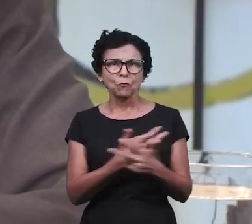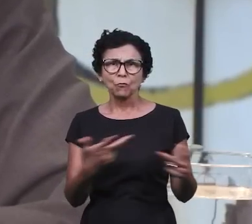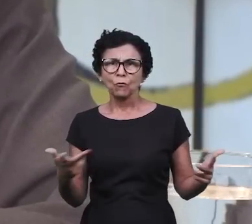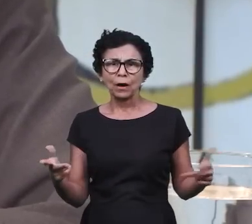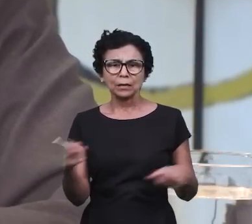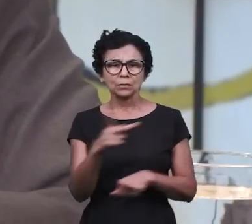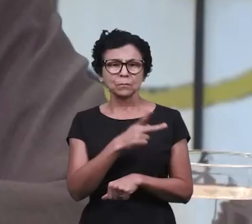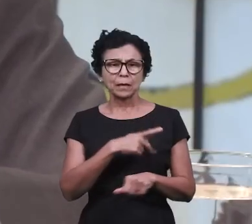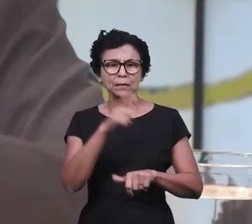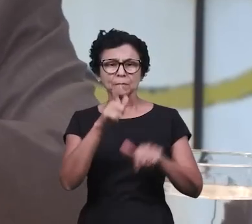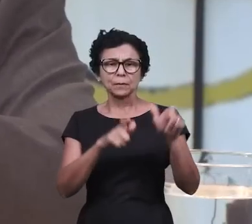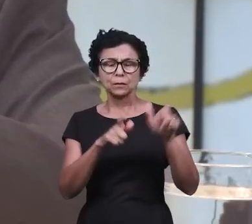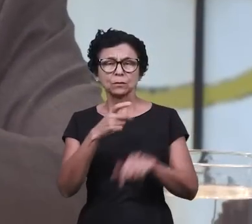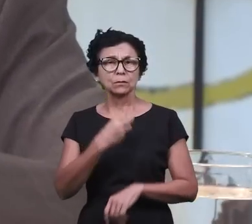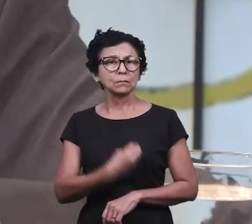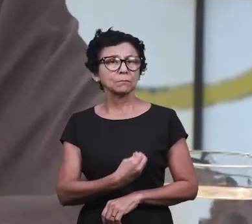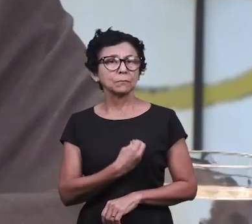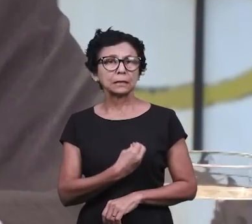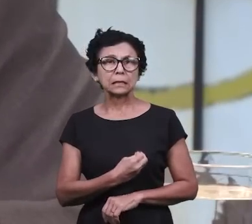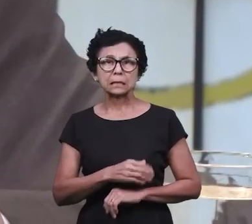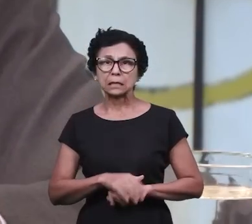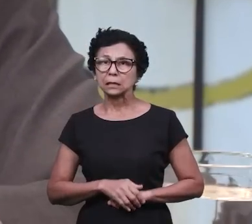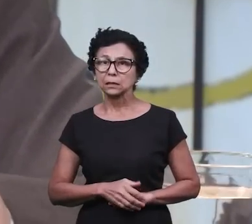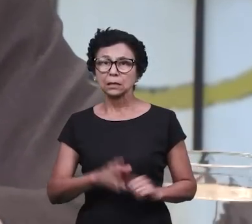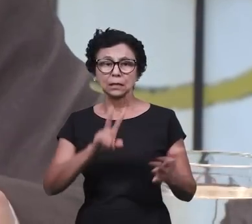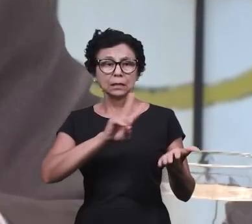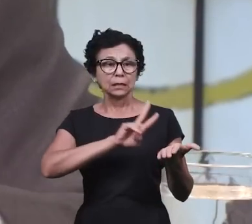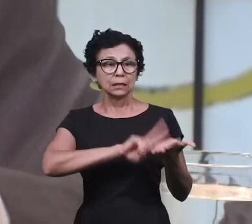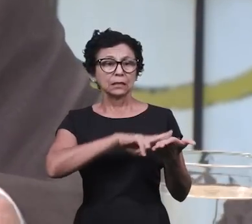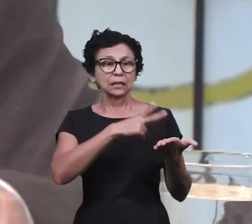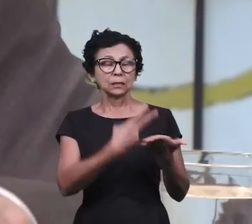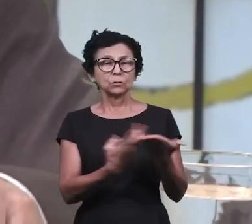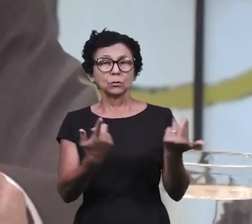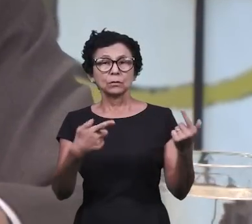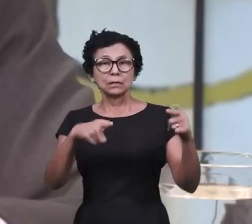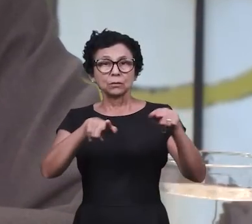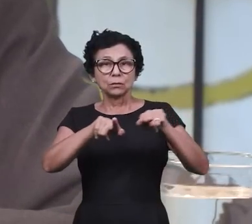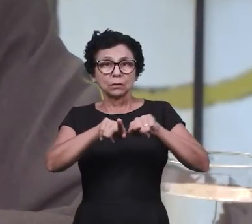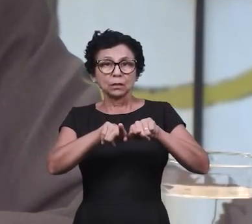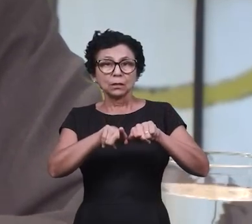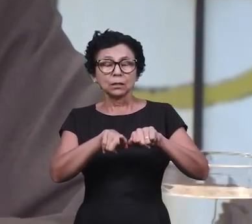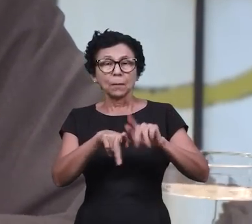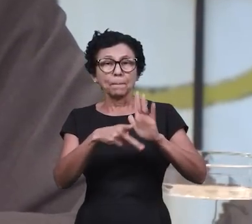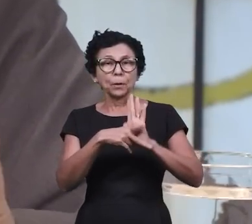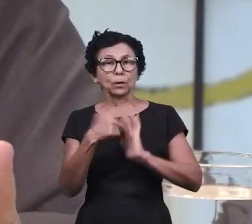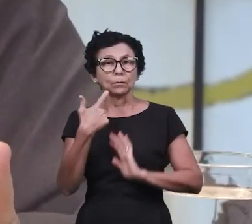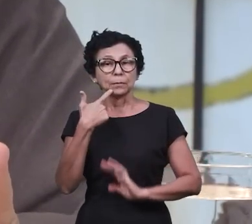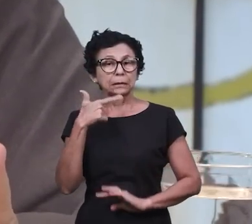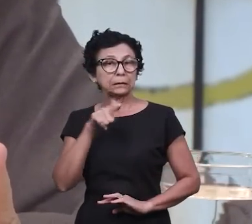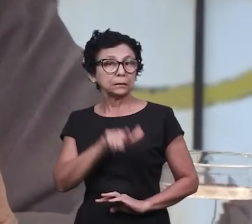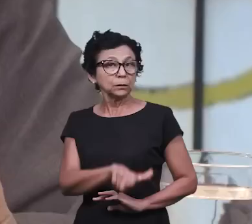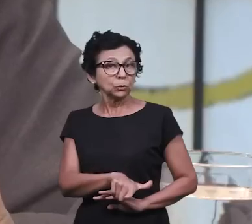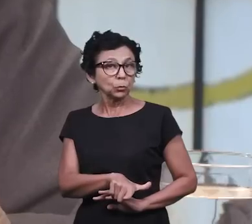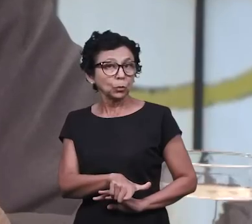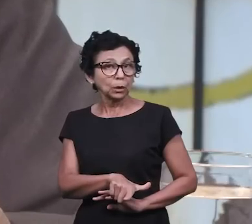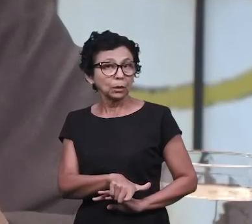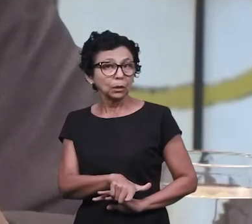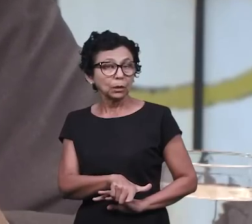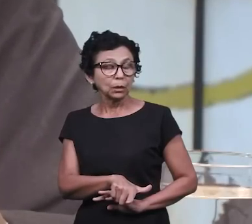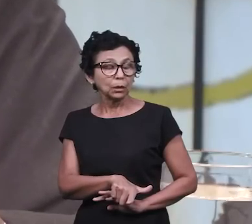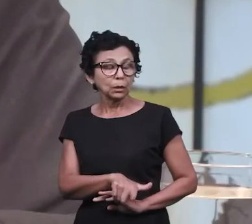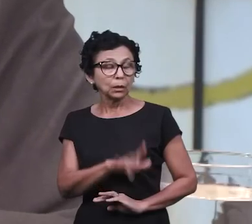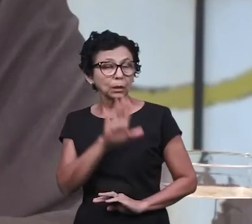nacionalidades presentes, o seminário com tradução simultânea, cada um na sua língua, mas o que mais